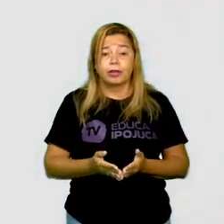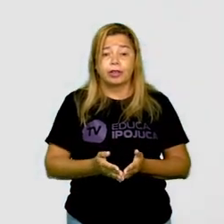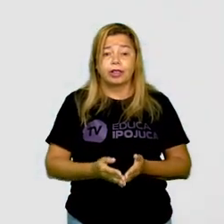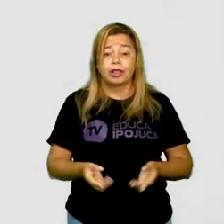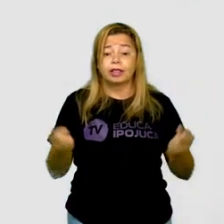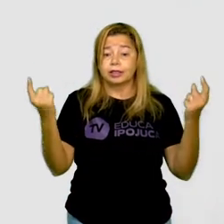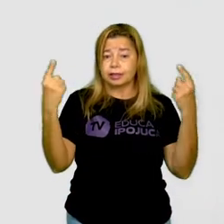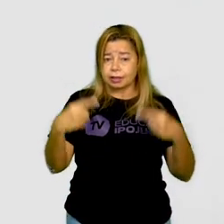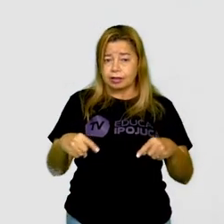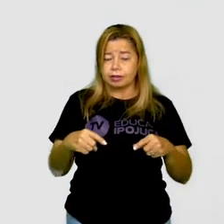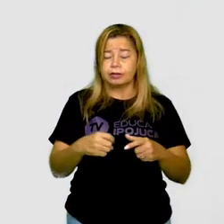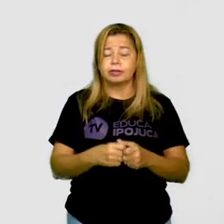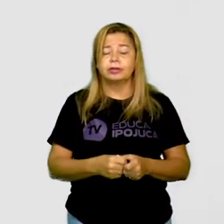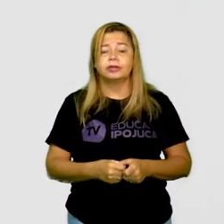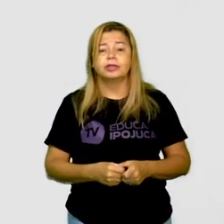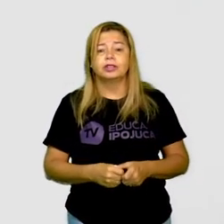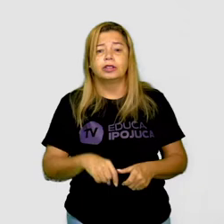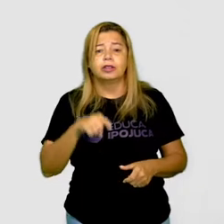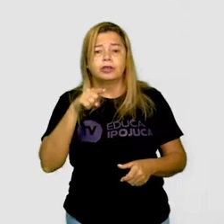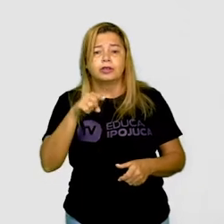Agricultor e a Serpente de Esopo e